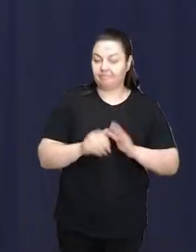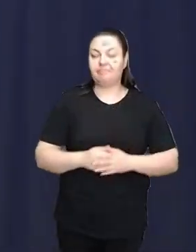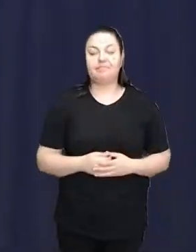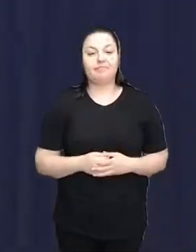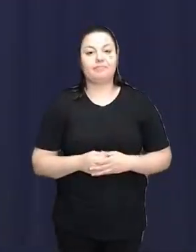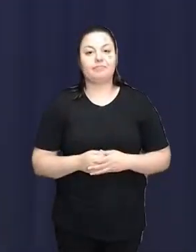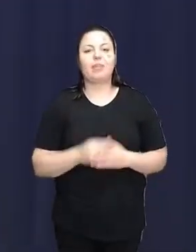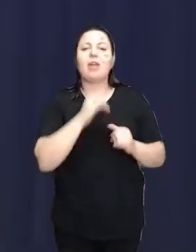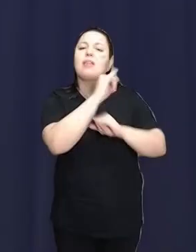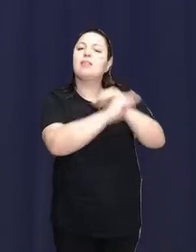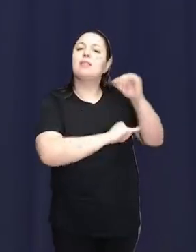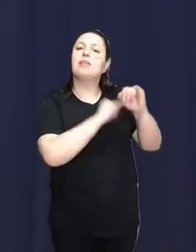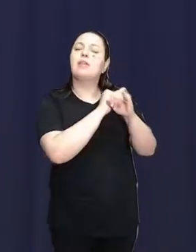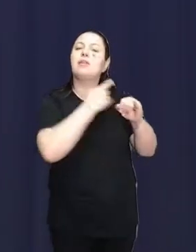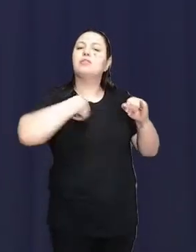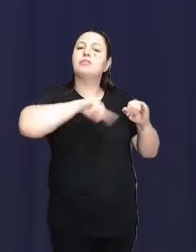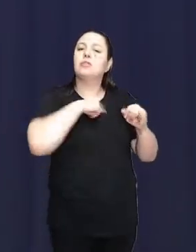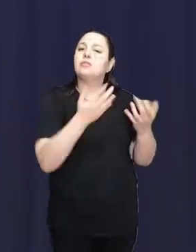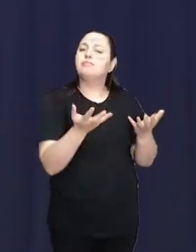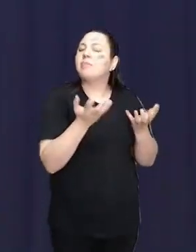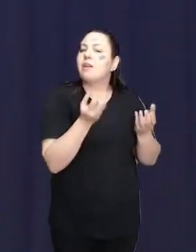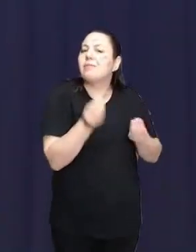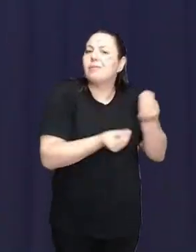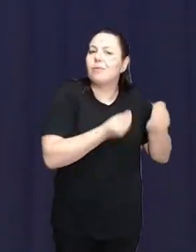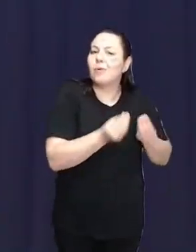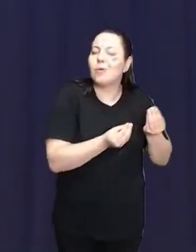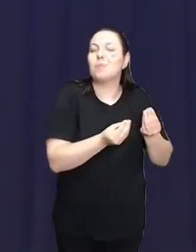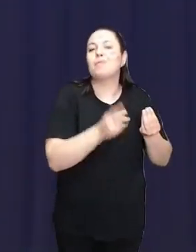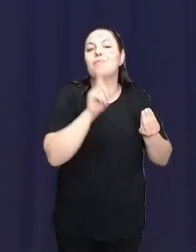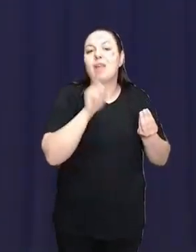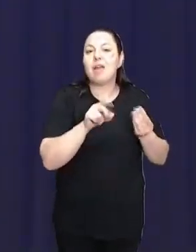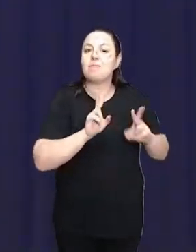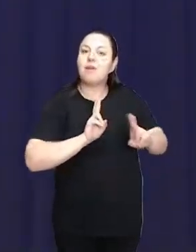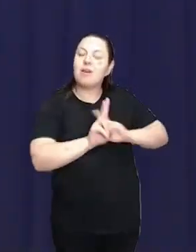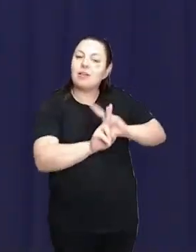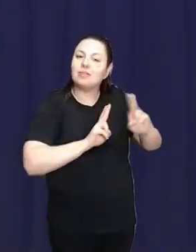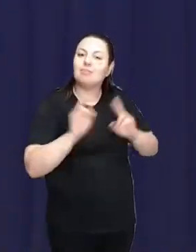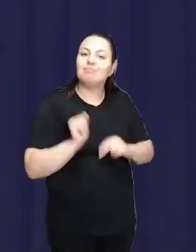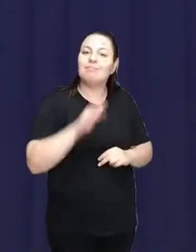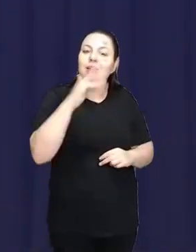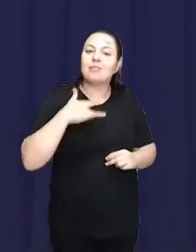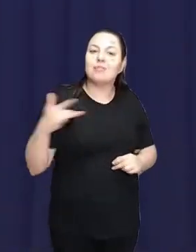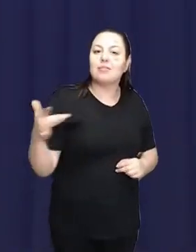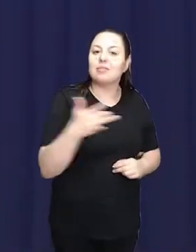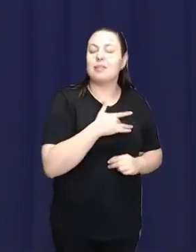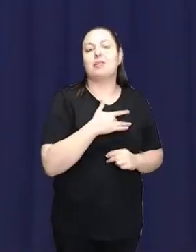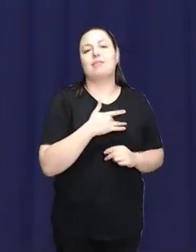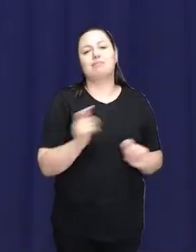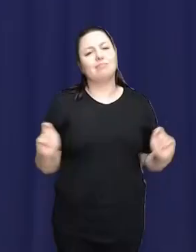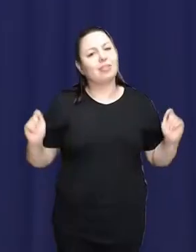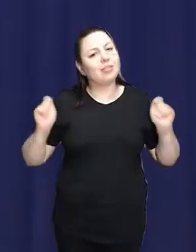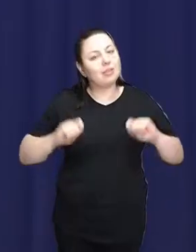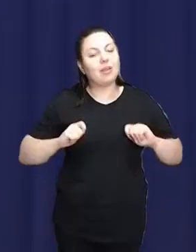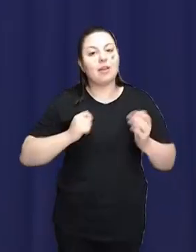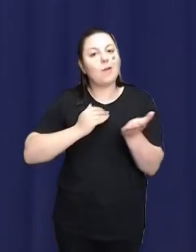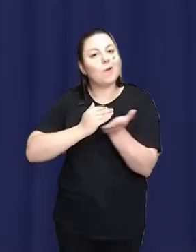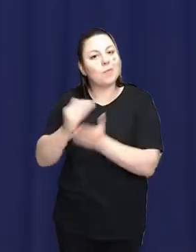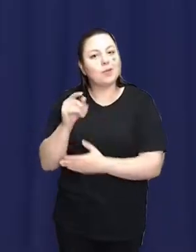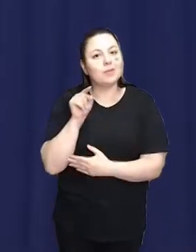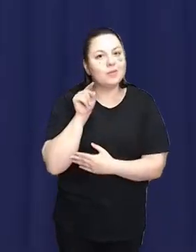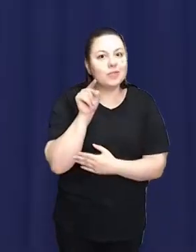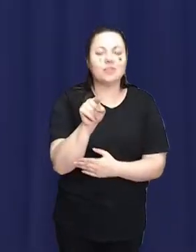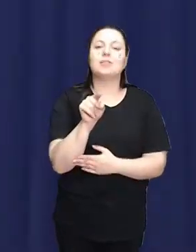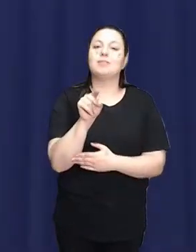A internet que a gente quer. Uma relação mais saudável com a internet é possível. E começa por você. Promoção do bem-estar